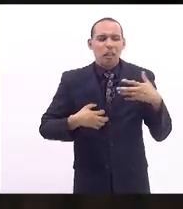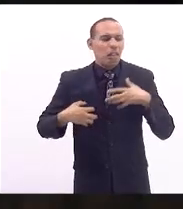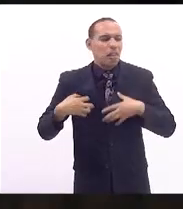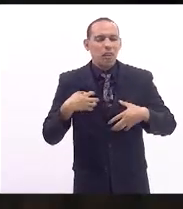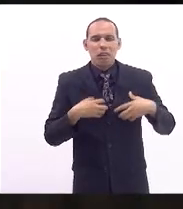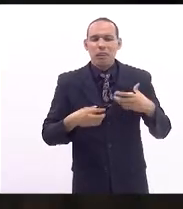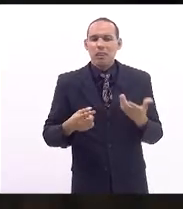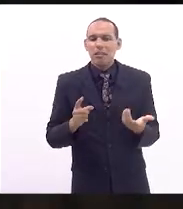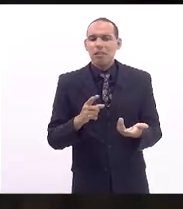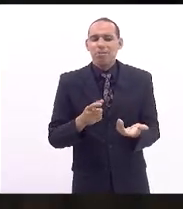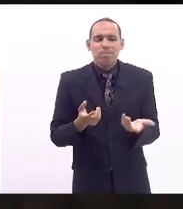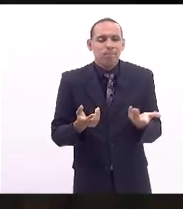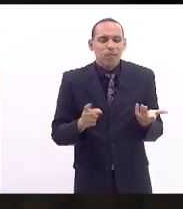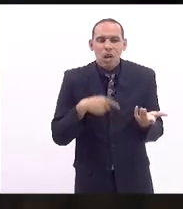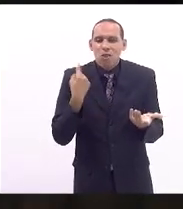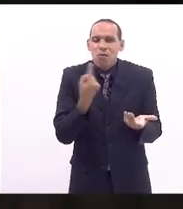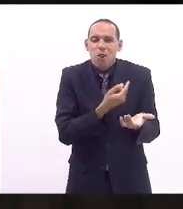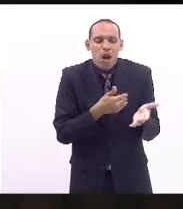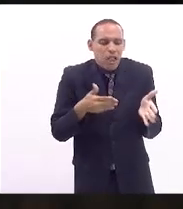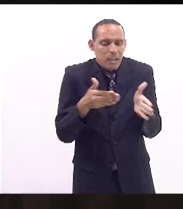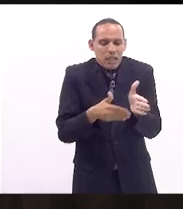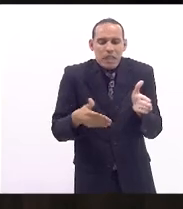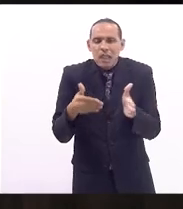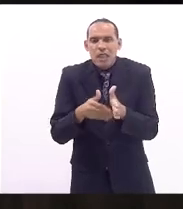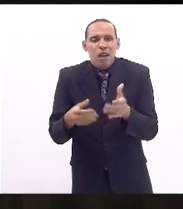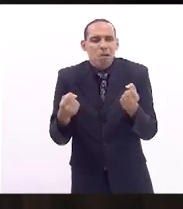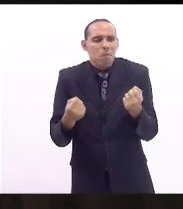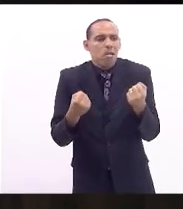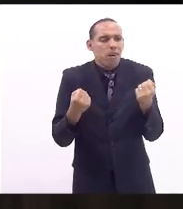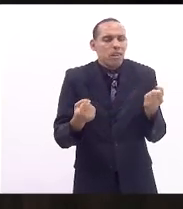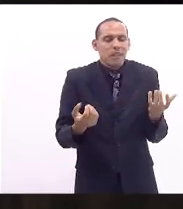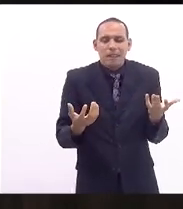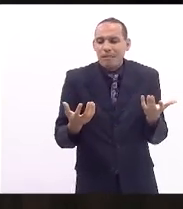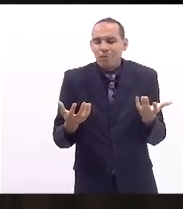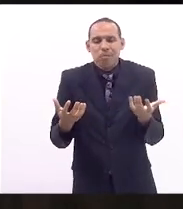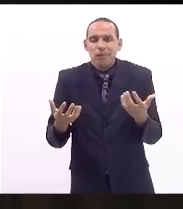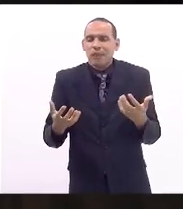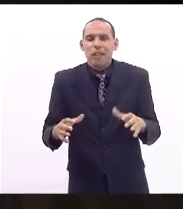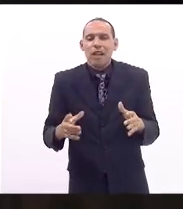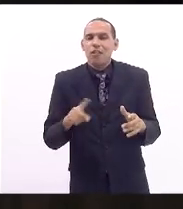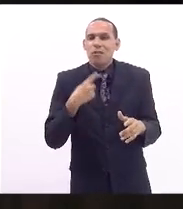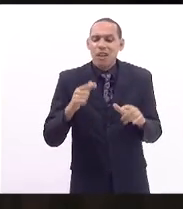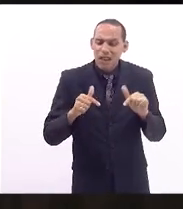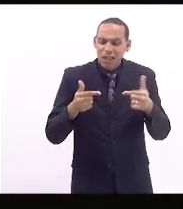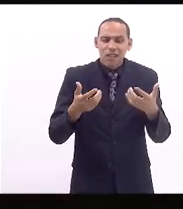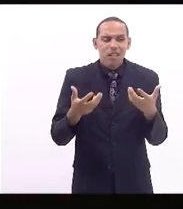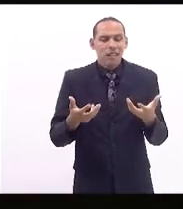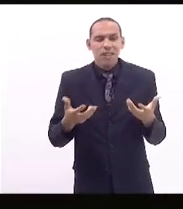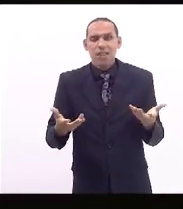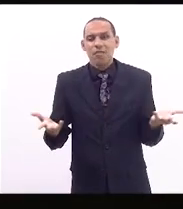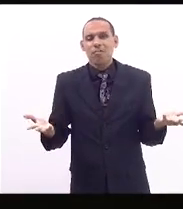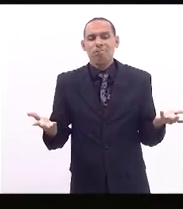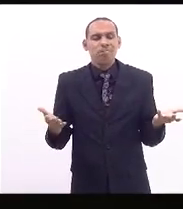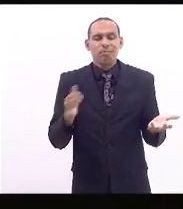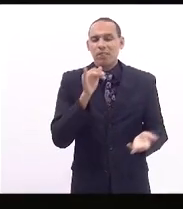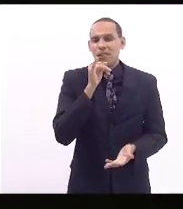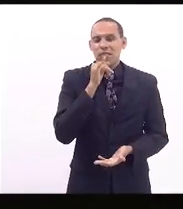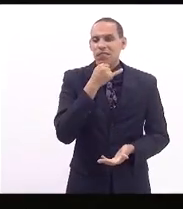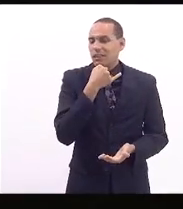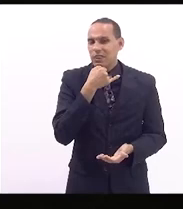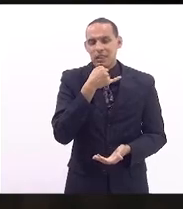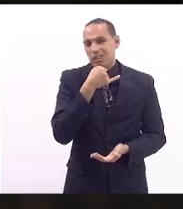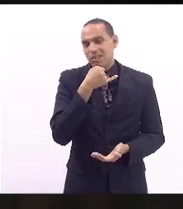não fosse tão limitado né nas nossas nossos poderes para poder agir sobre O que é realmente muito triste